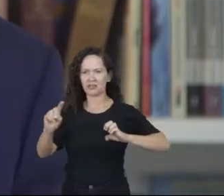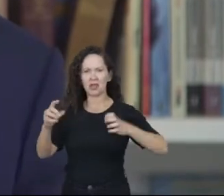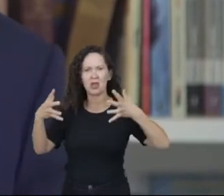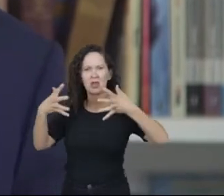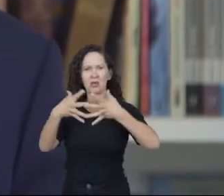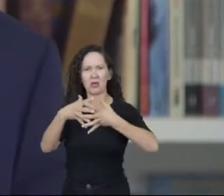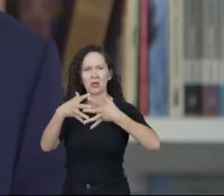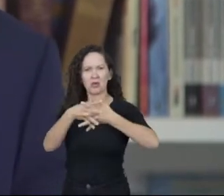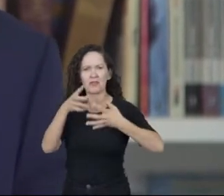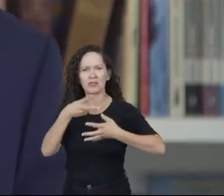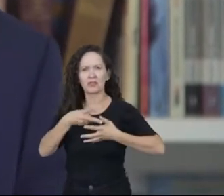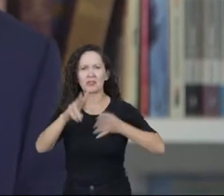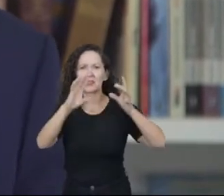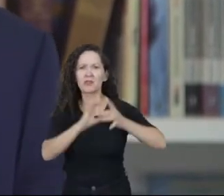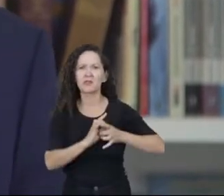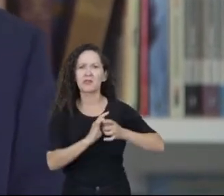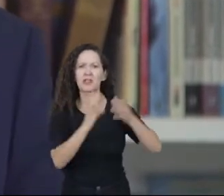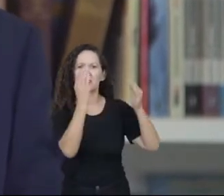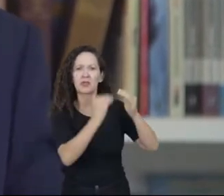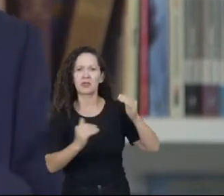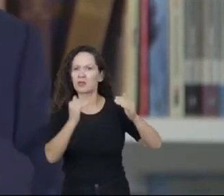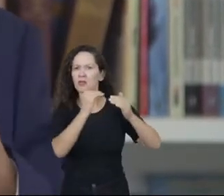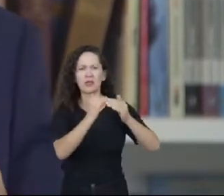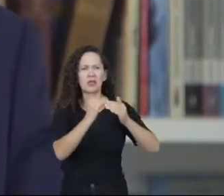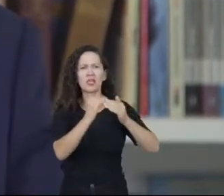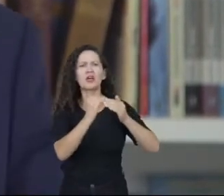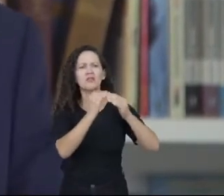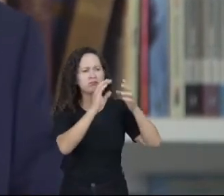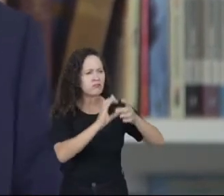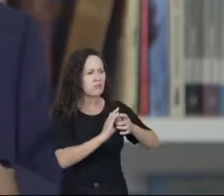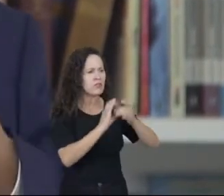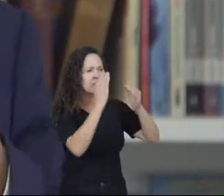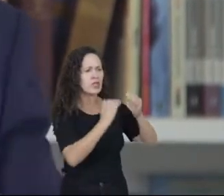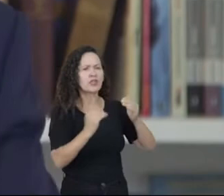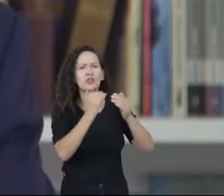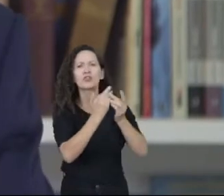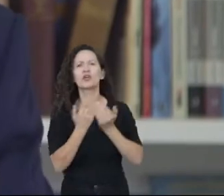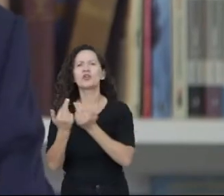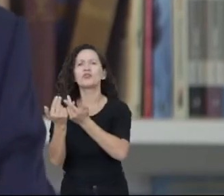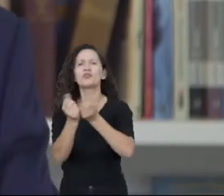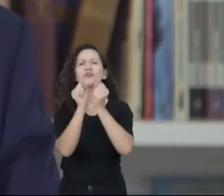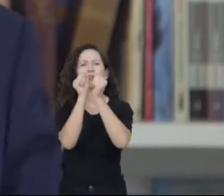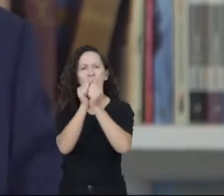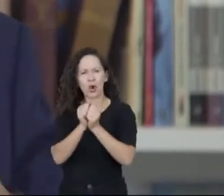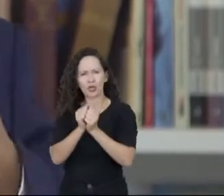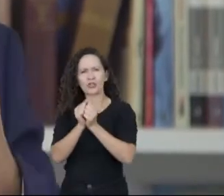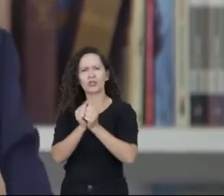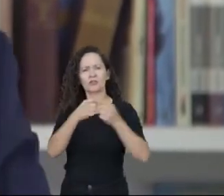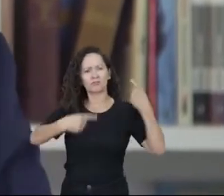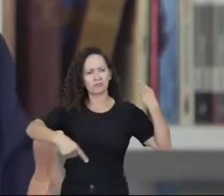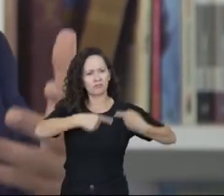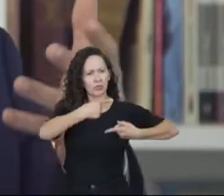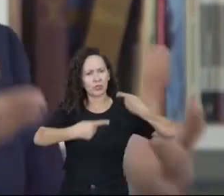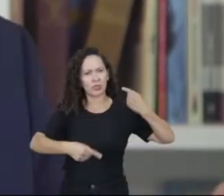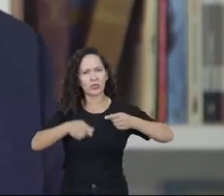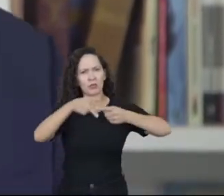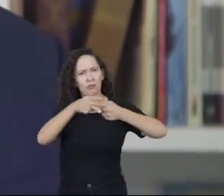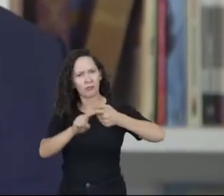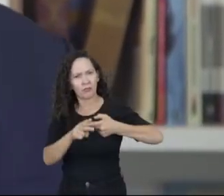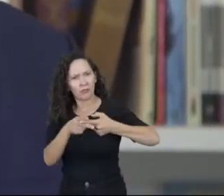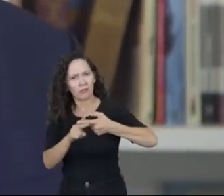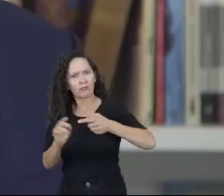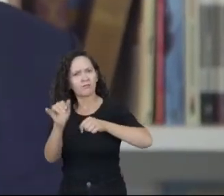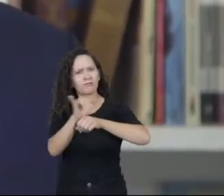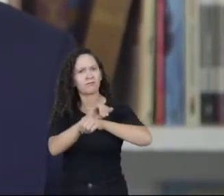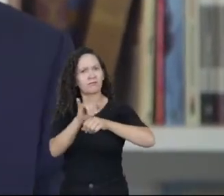liberdade e igualdade a política pode e deve ser instrumento para a promoção da